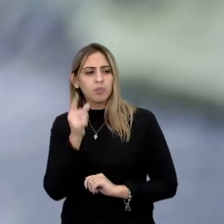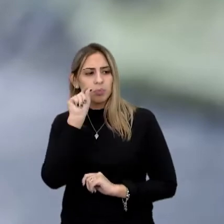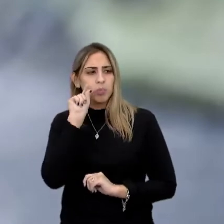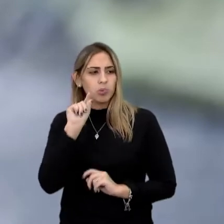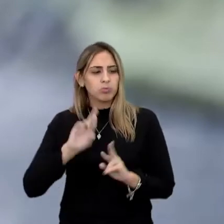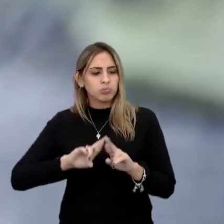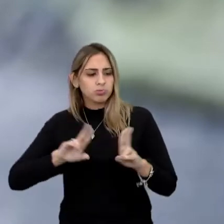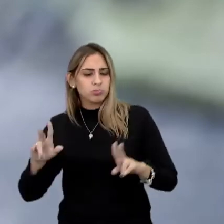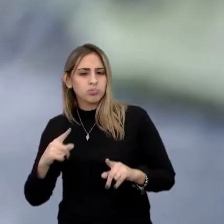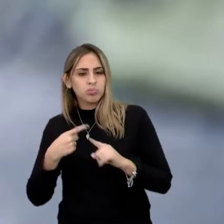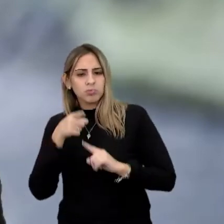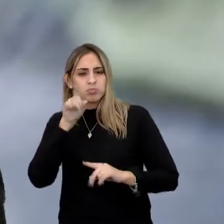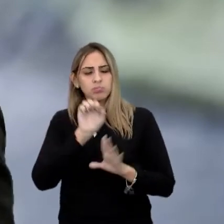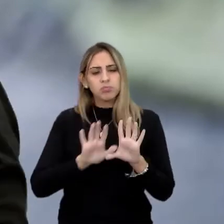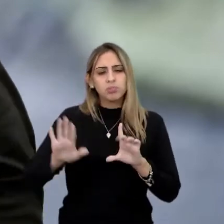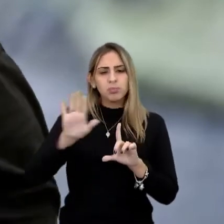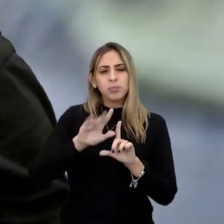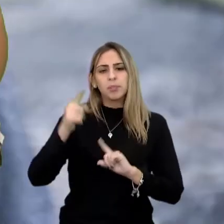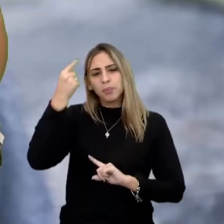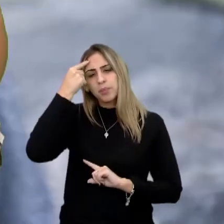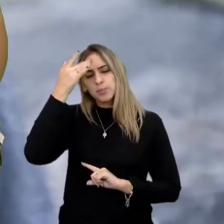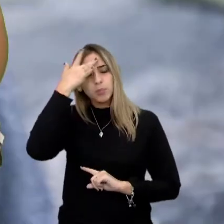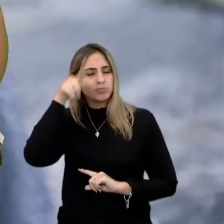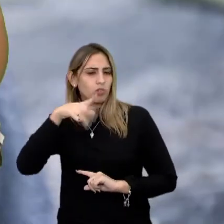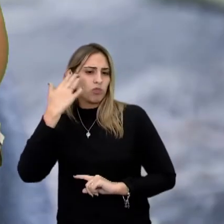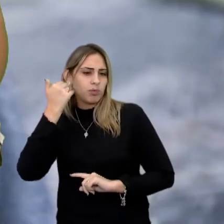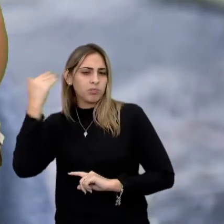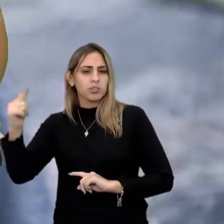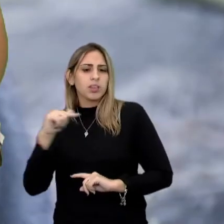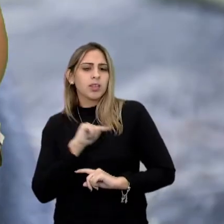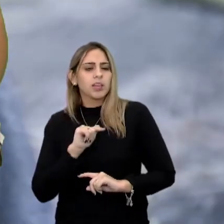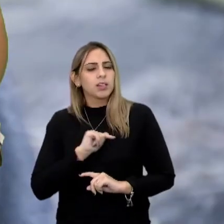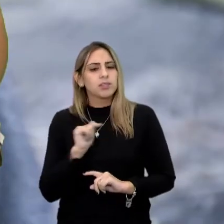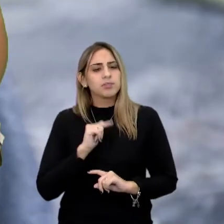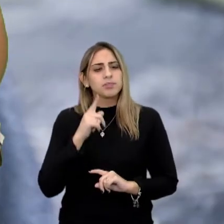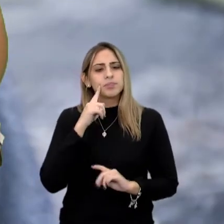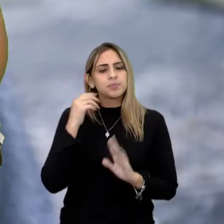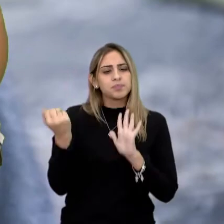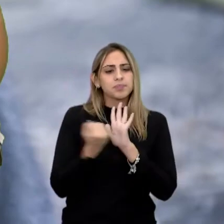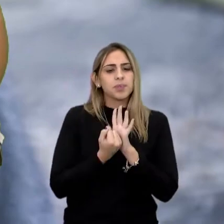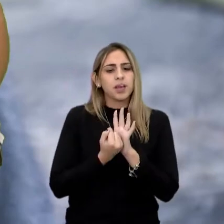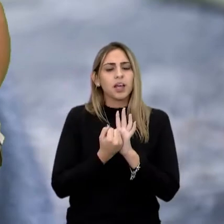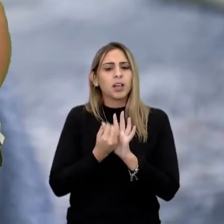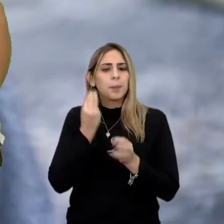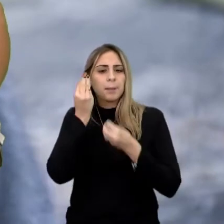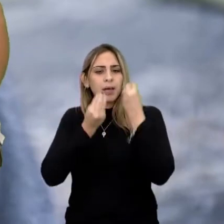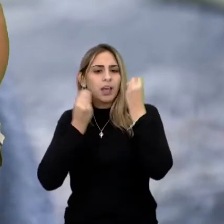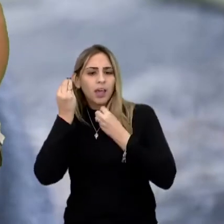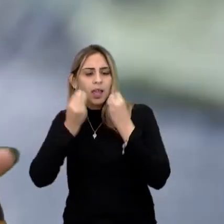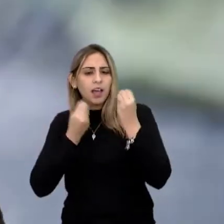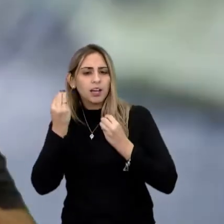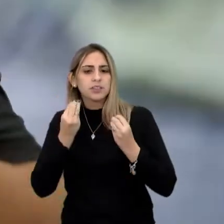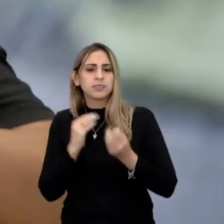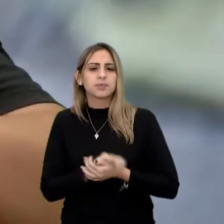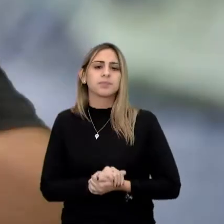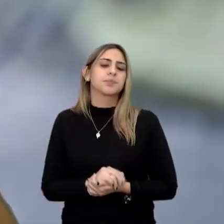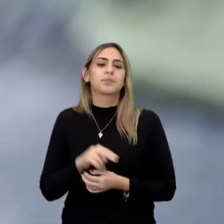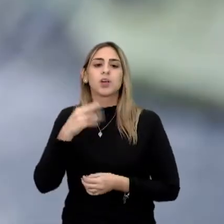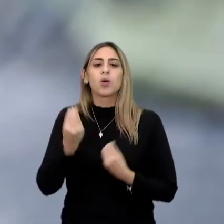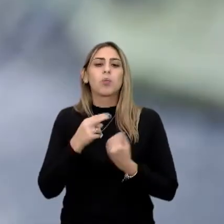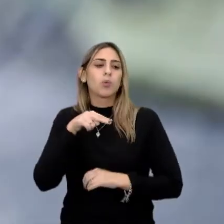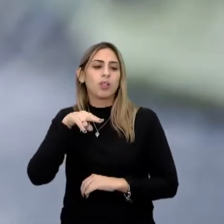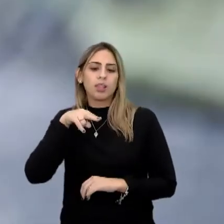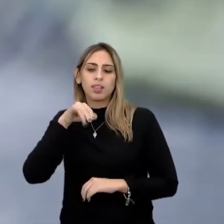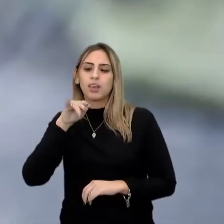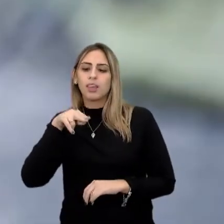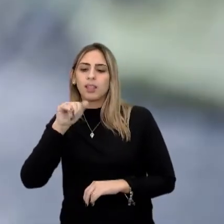essa imagem, principalmente quando a gente pensa em blogueira, né? Hoje a gente tem blogueiras que têm marcas de maquiagem, a gente vê, sei lá, tipo Nina Secrets. Ela